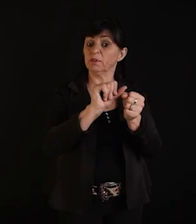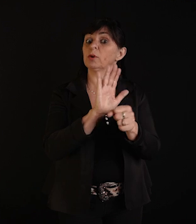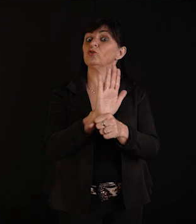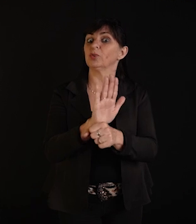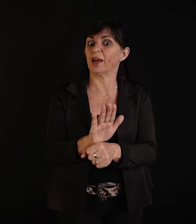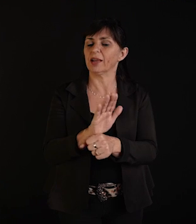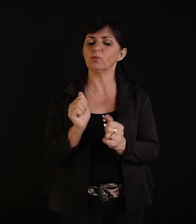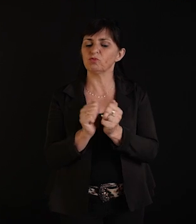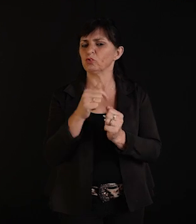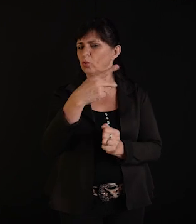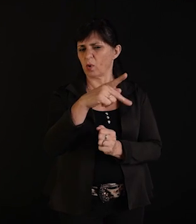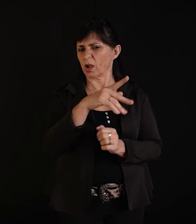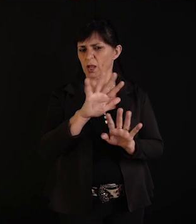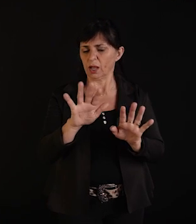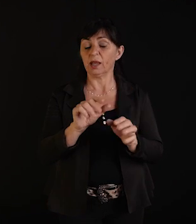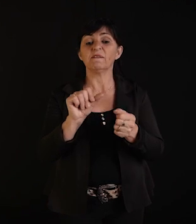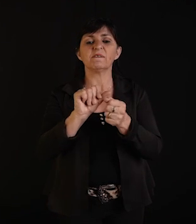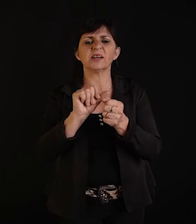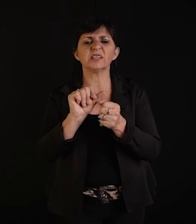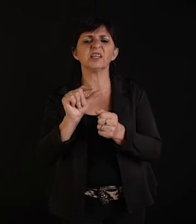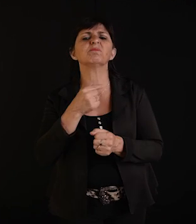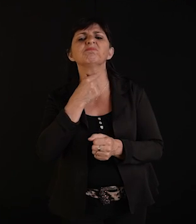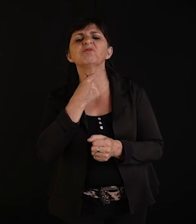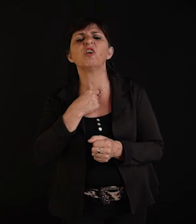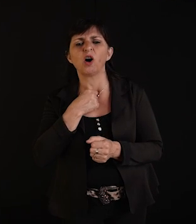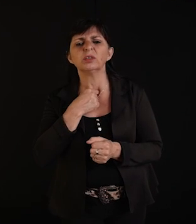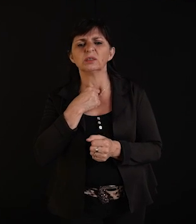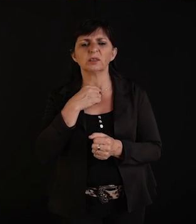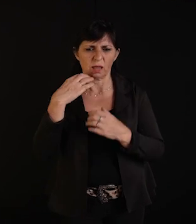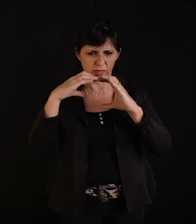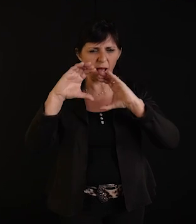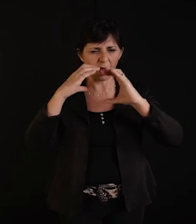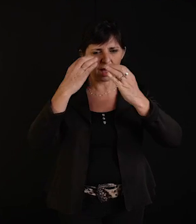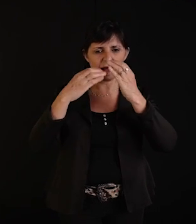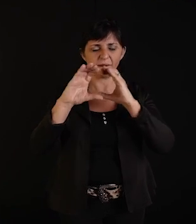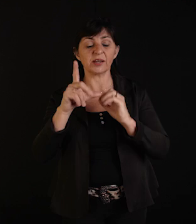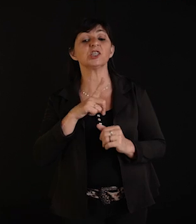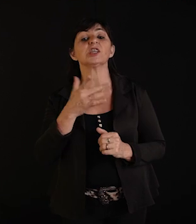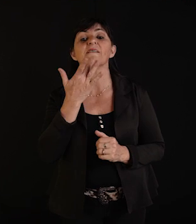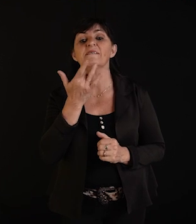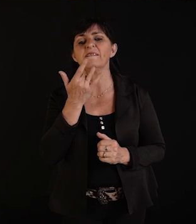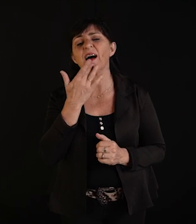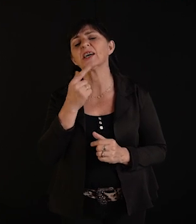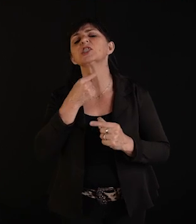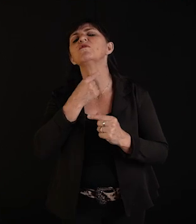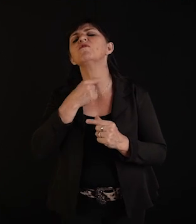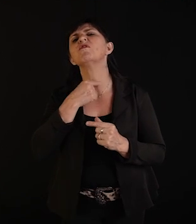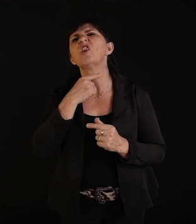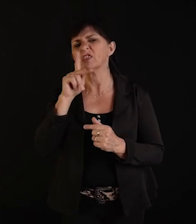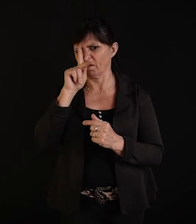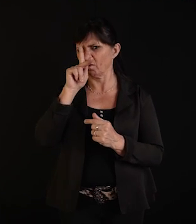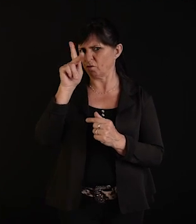eu tocava aquilo ali e fazia vocal. Fazia vocal, fazia as vozes agudas, né? Sempre tive facilidade para fazer as vozes agudas. O Luiz